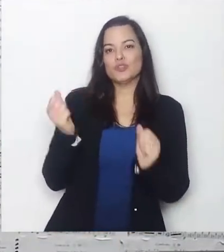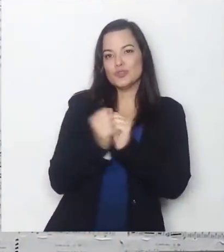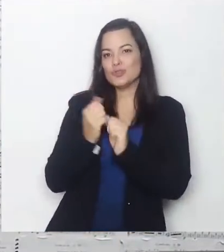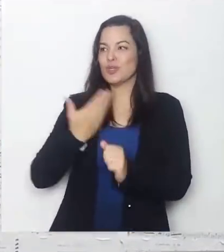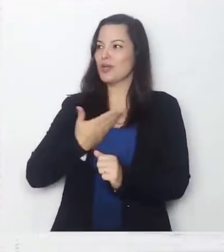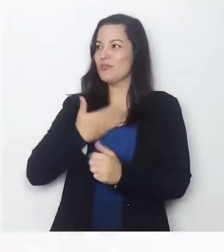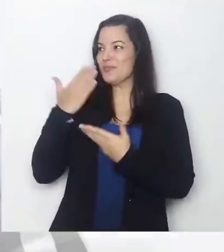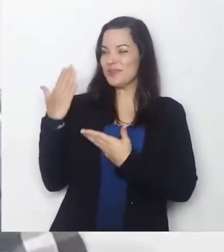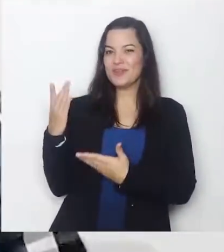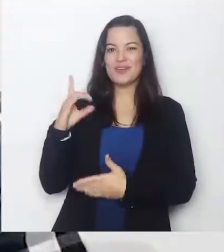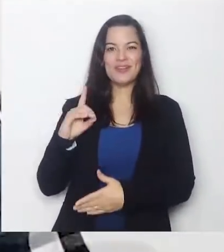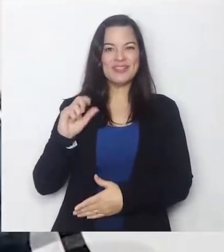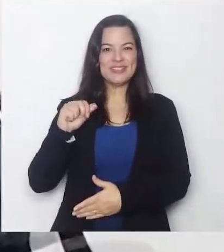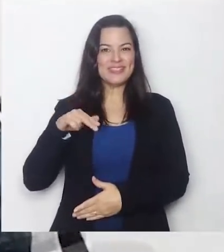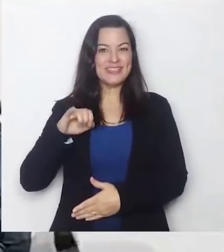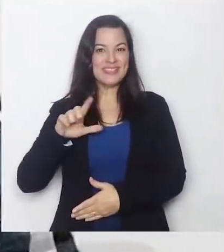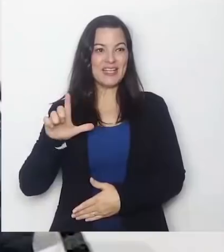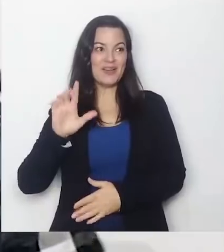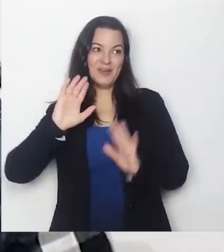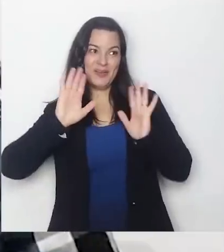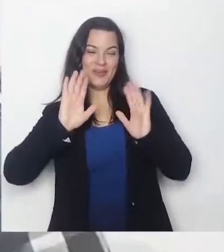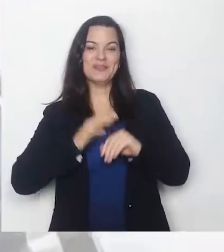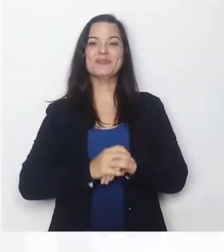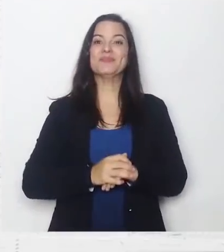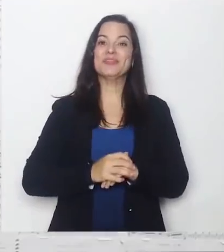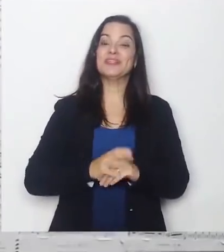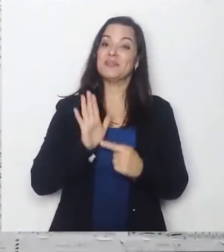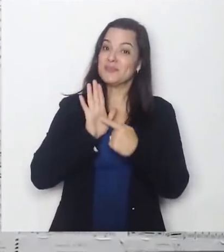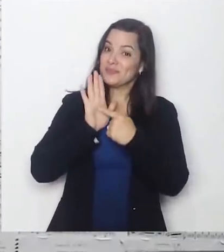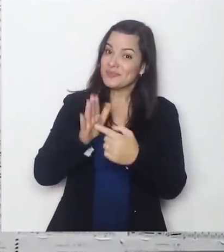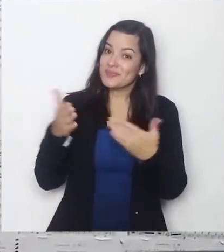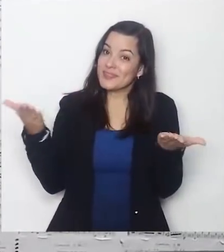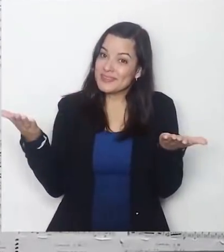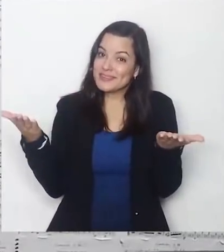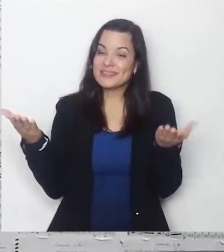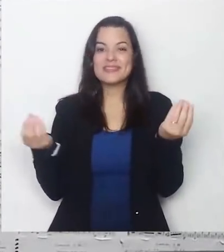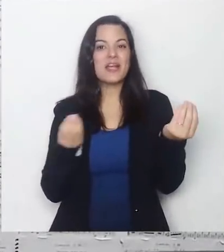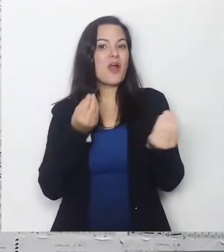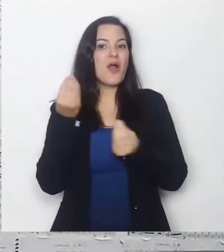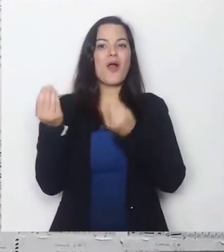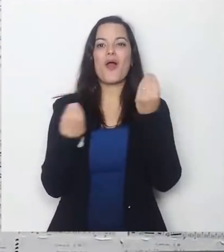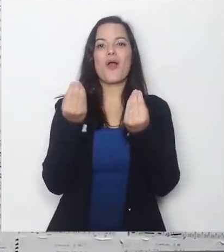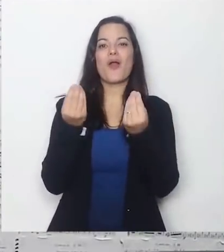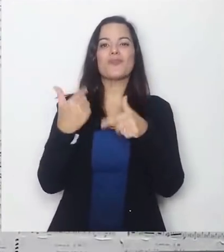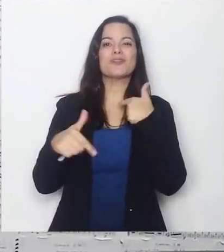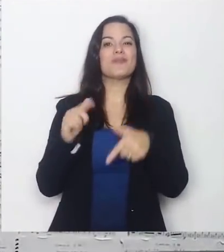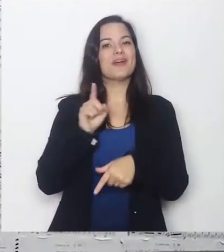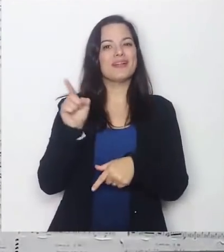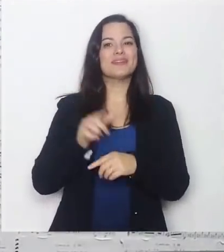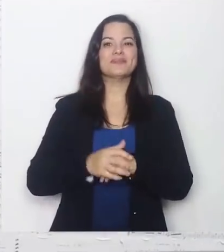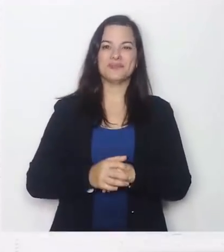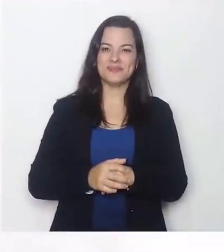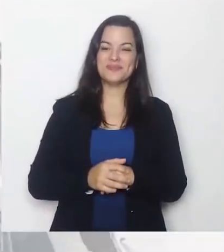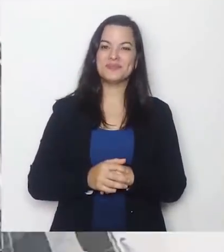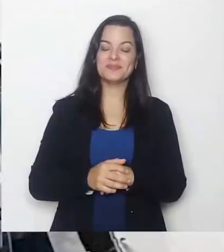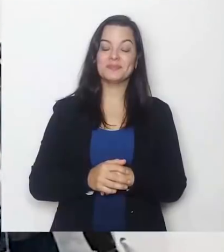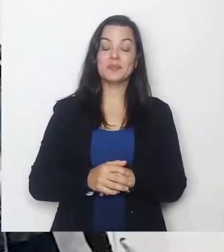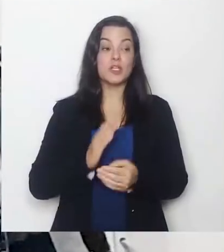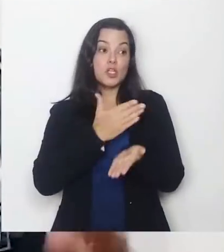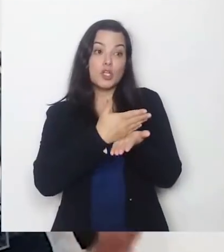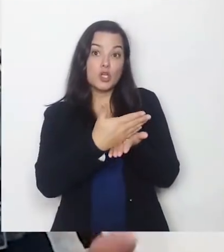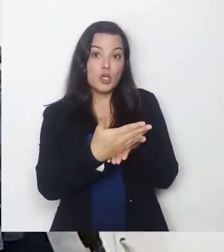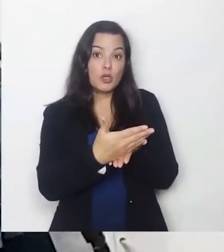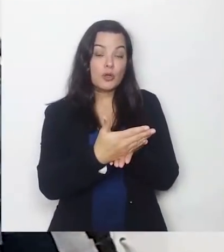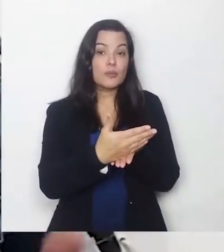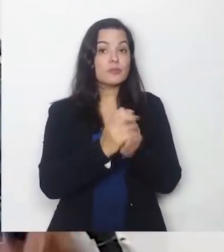amigo Daniel, fala pessoal, iremos mostrar para você como funciona.